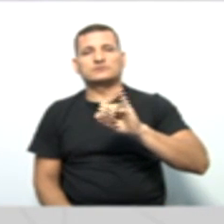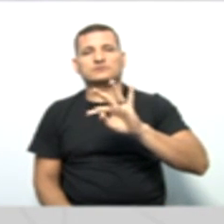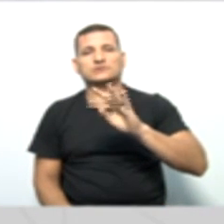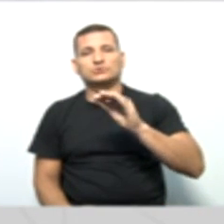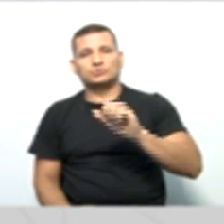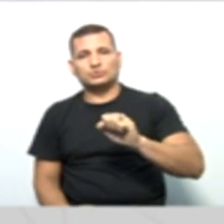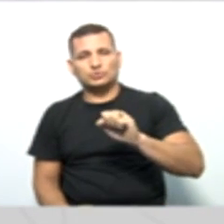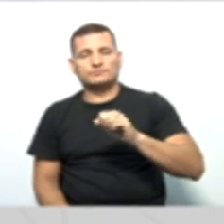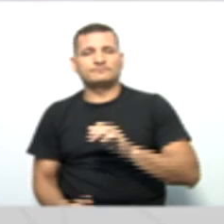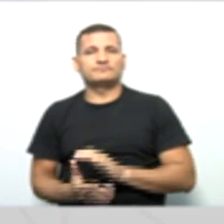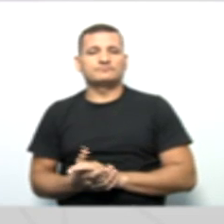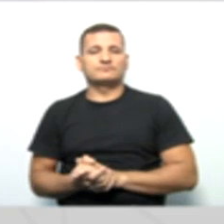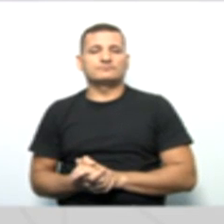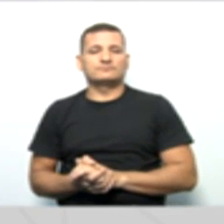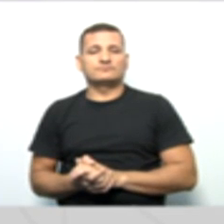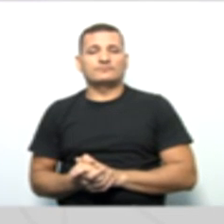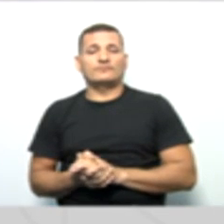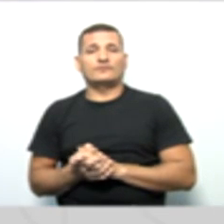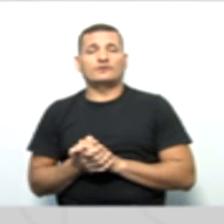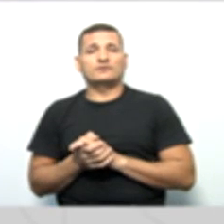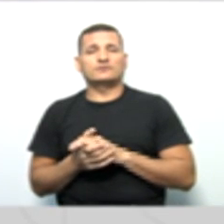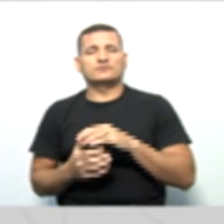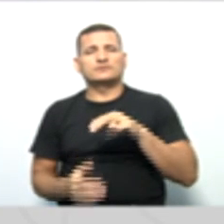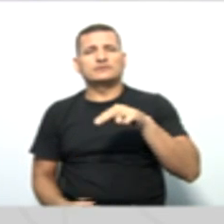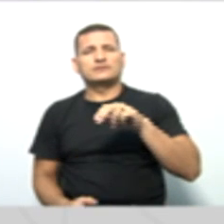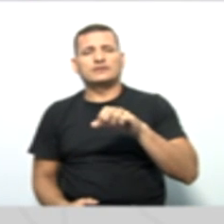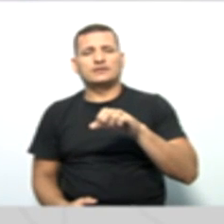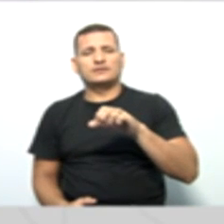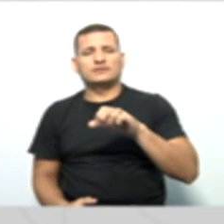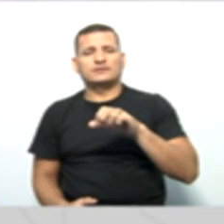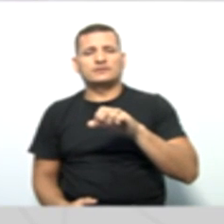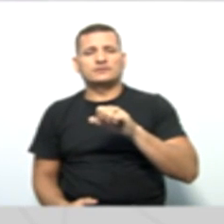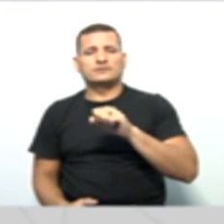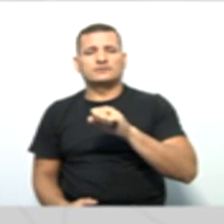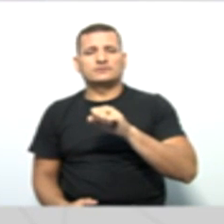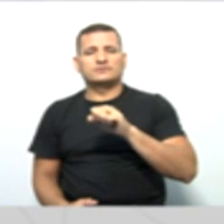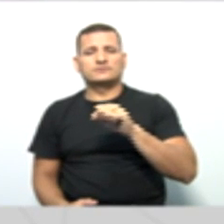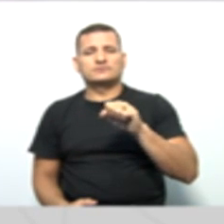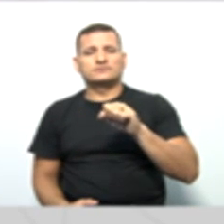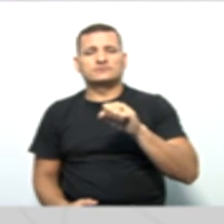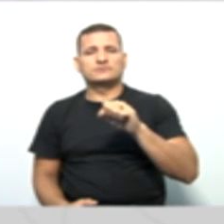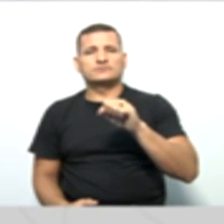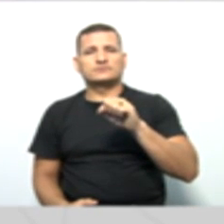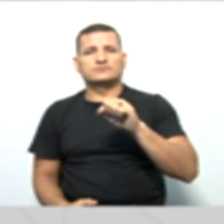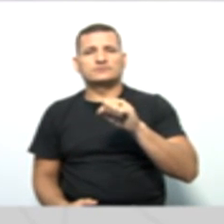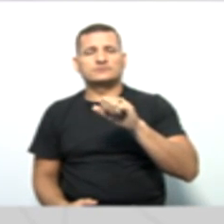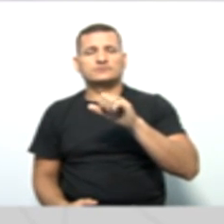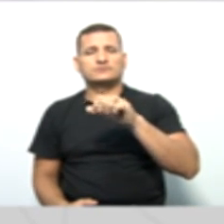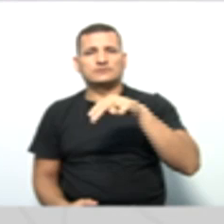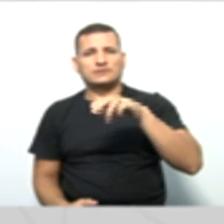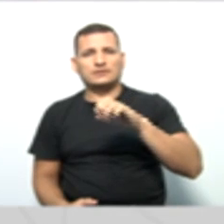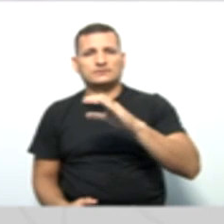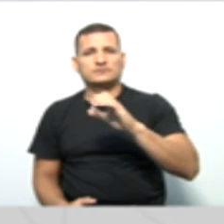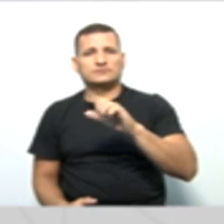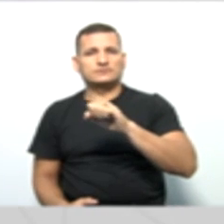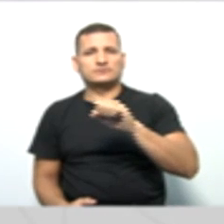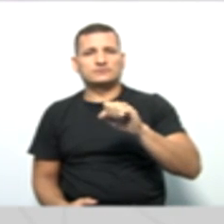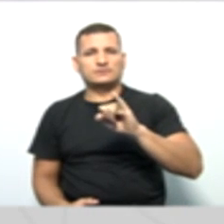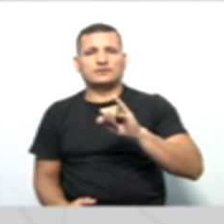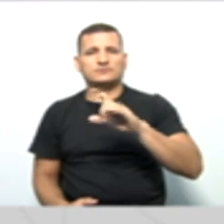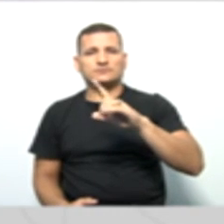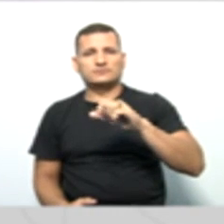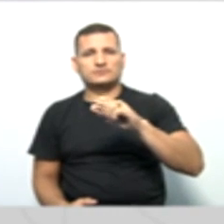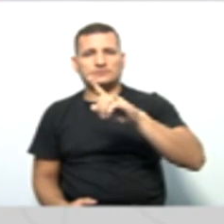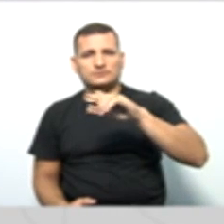necessidades do negócio e considerações técnicas, gente. Olha só, tudo isso reunido